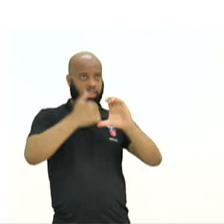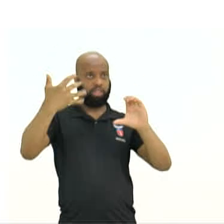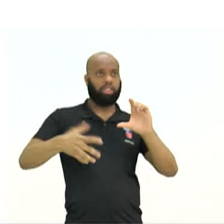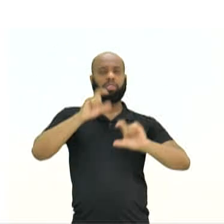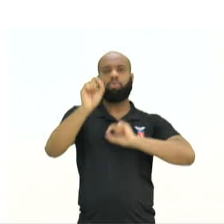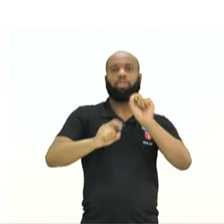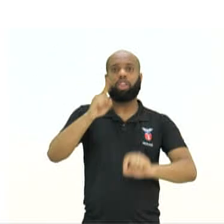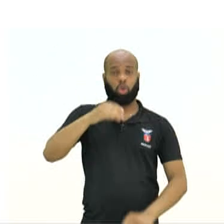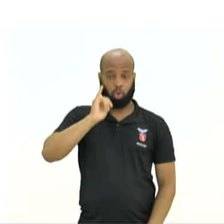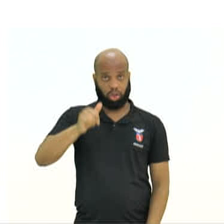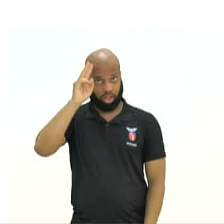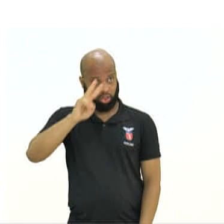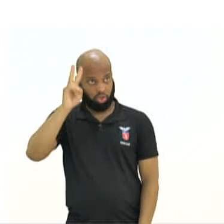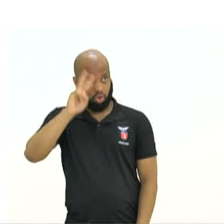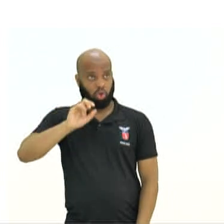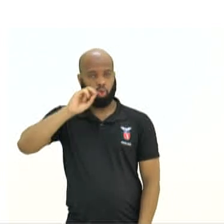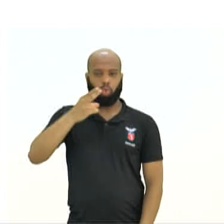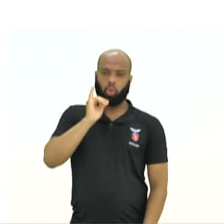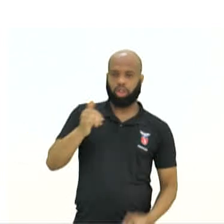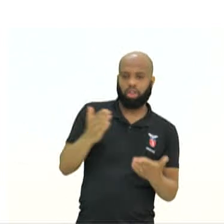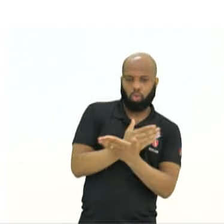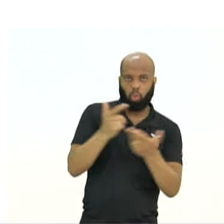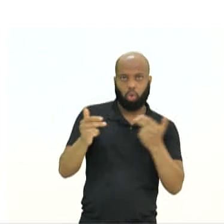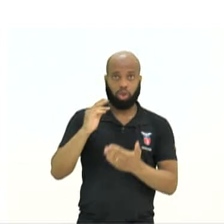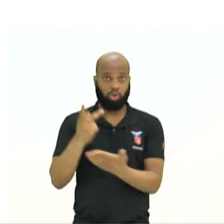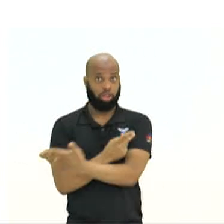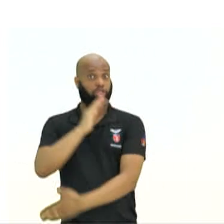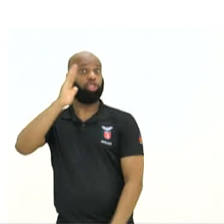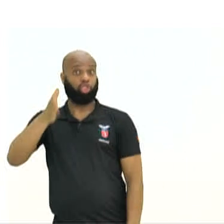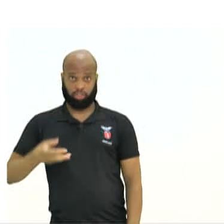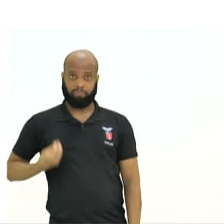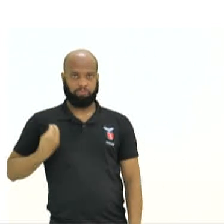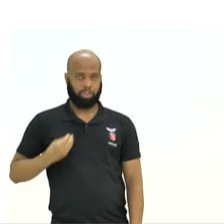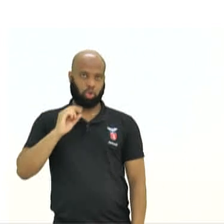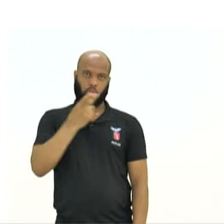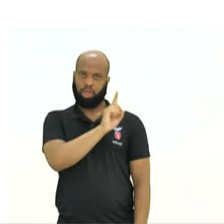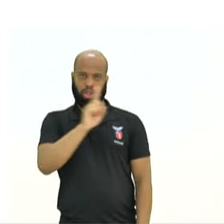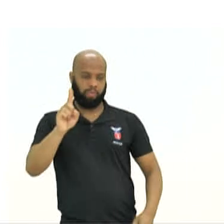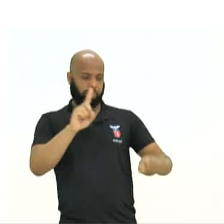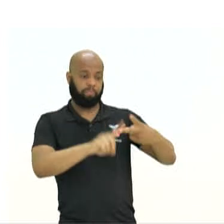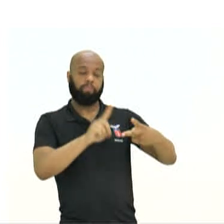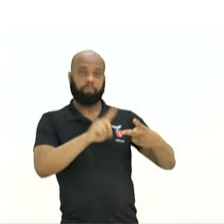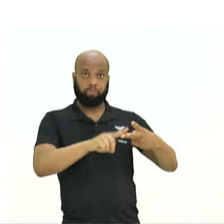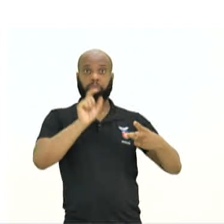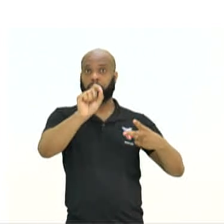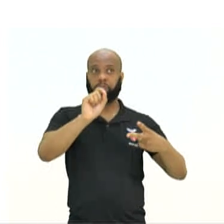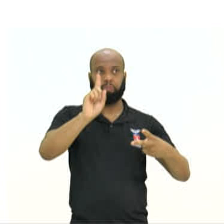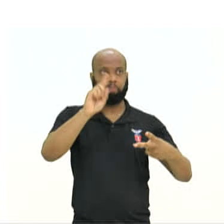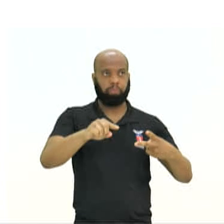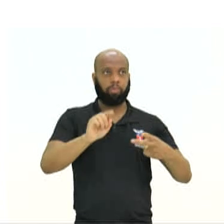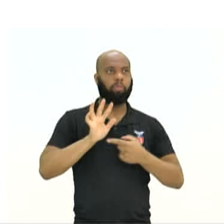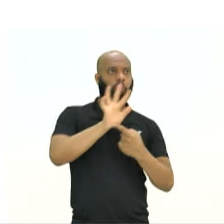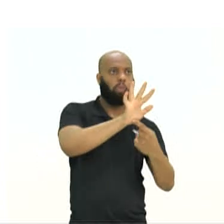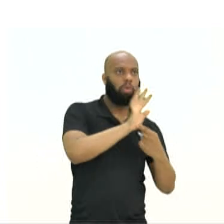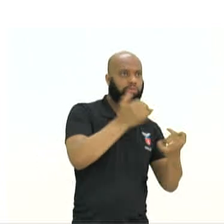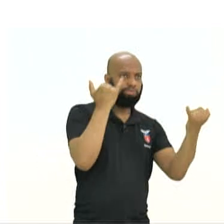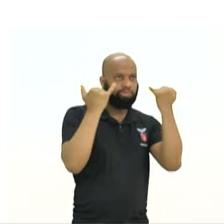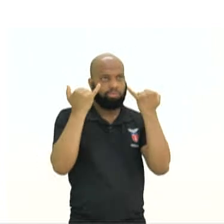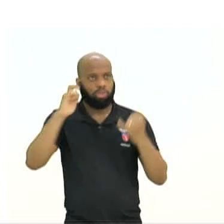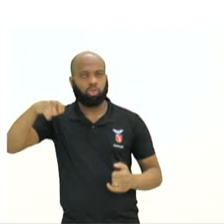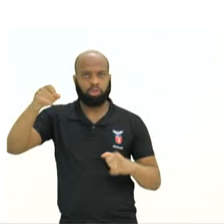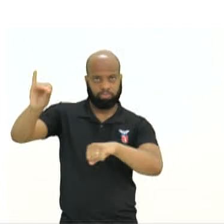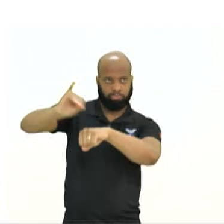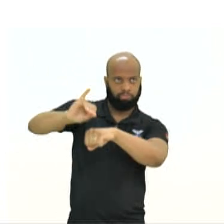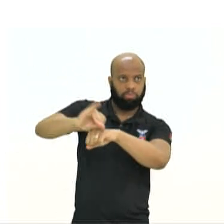características são contar uma história ou narrar algum acontecimento verídico ou não. A segunda alternativa é apresentar informações sobre